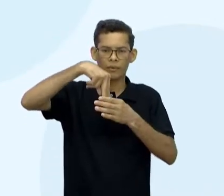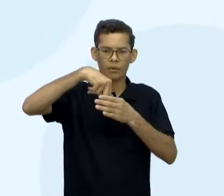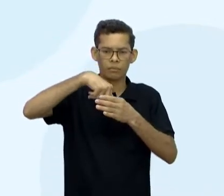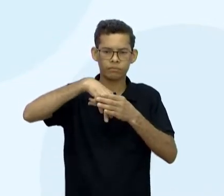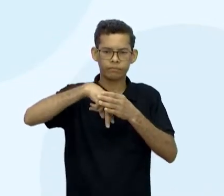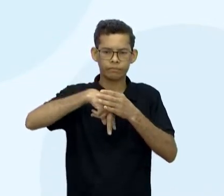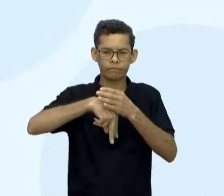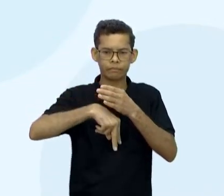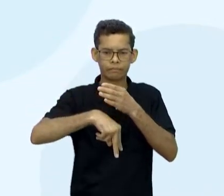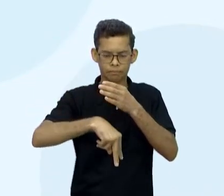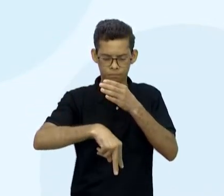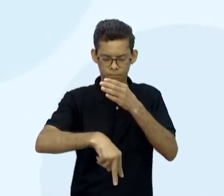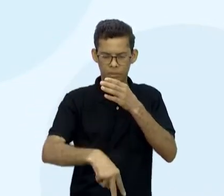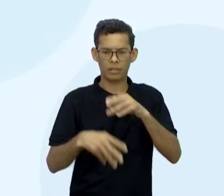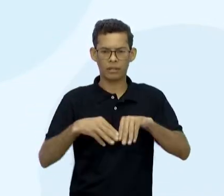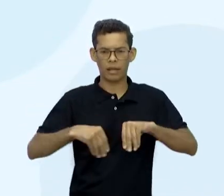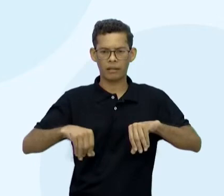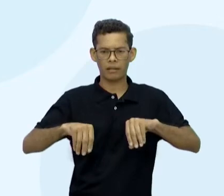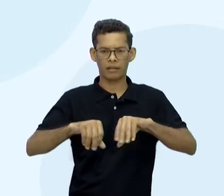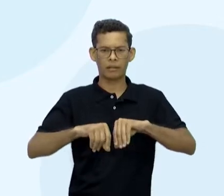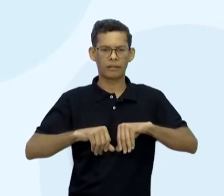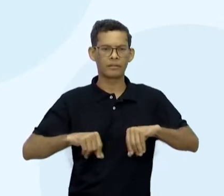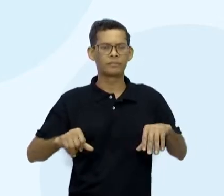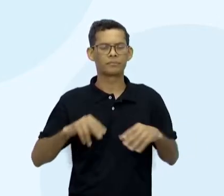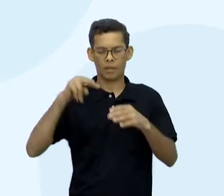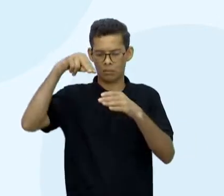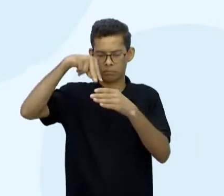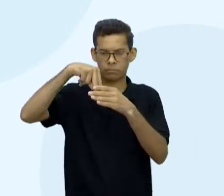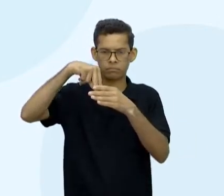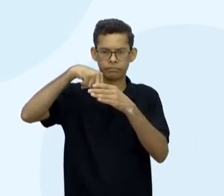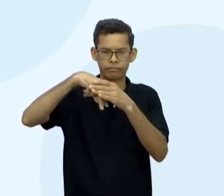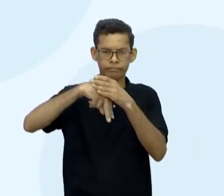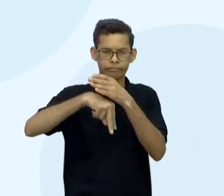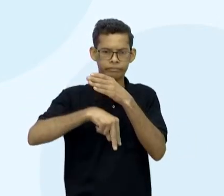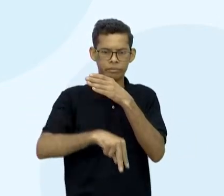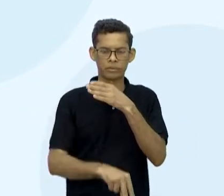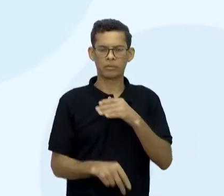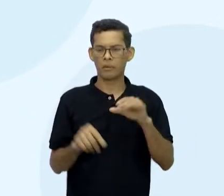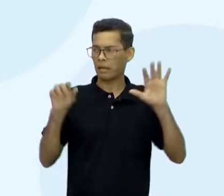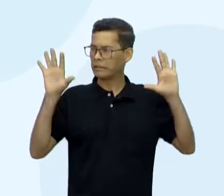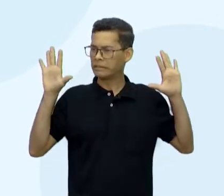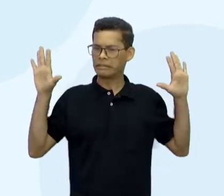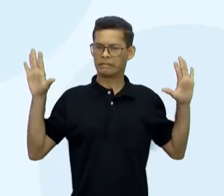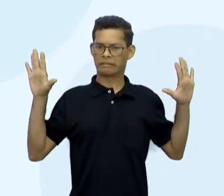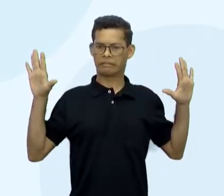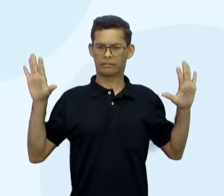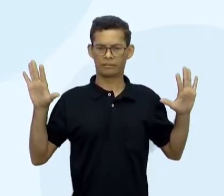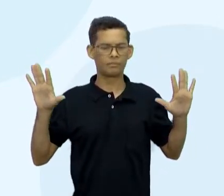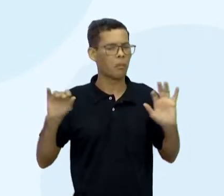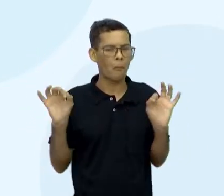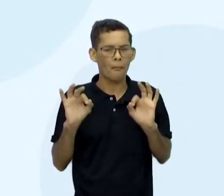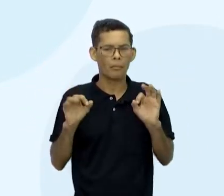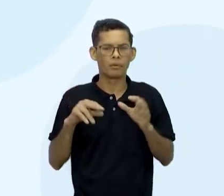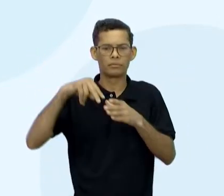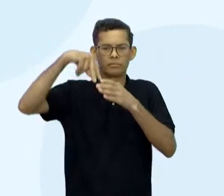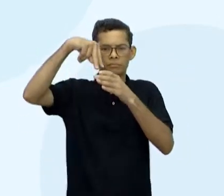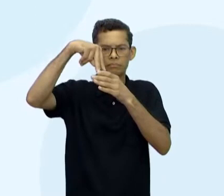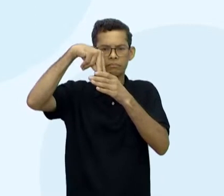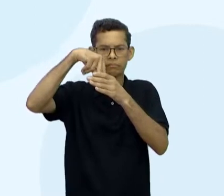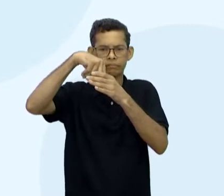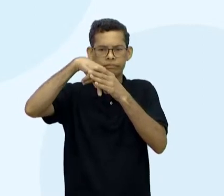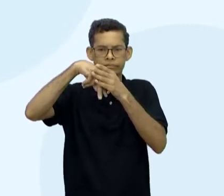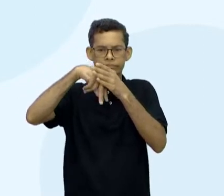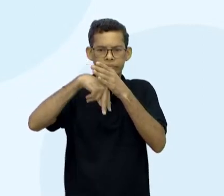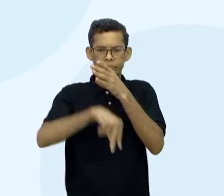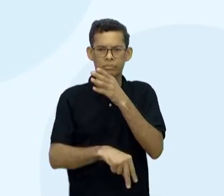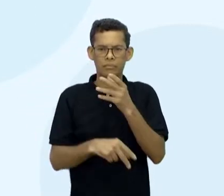através do centro da Terra. Sem tentar agarrar-se nas paredes dele, desprezando o arraste